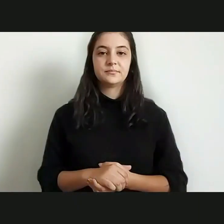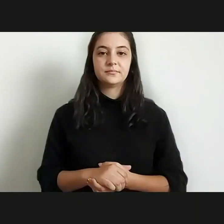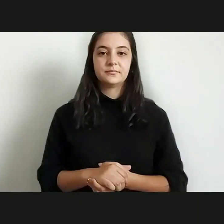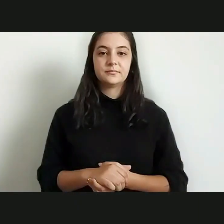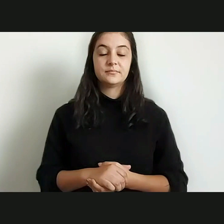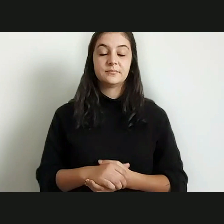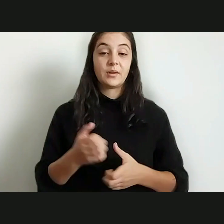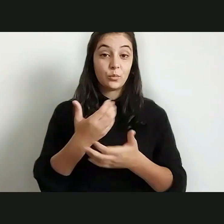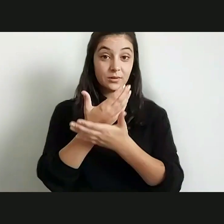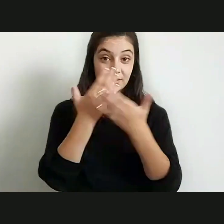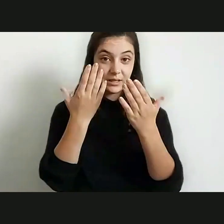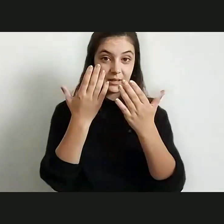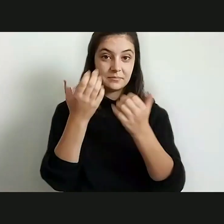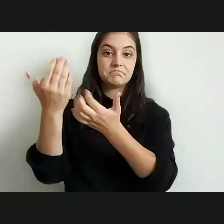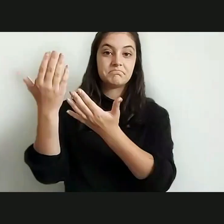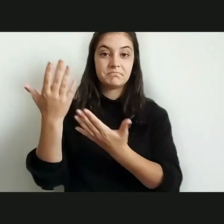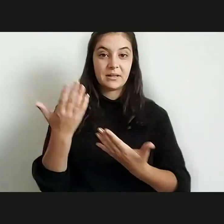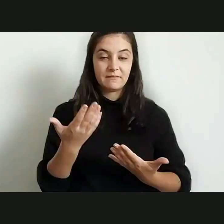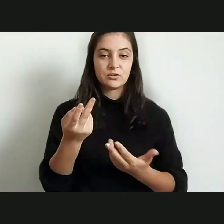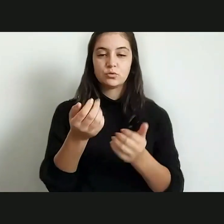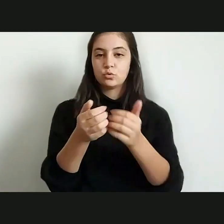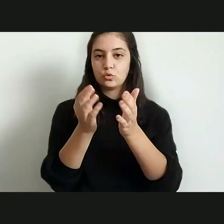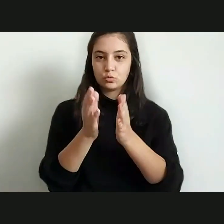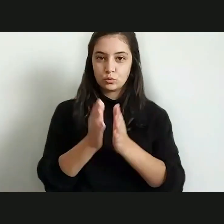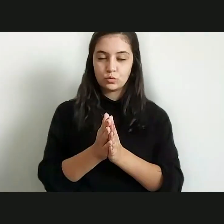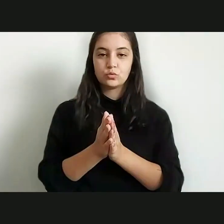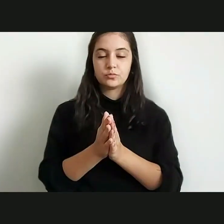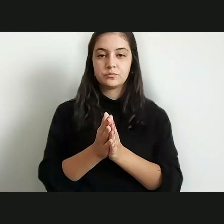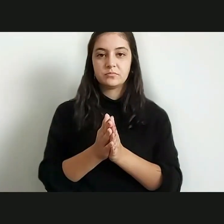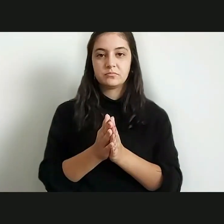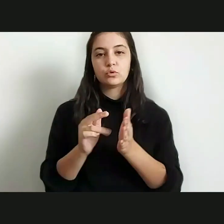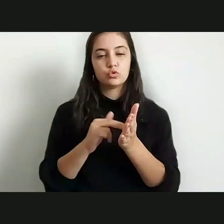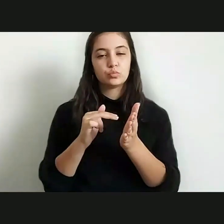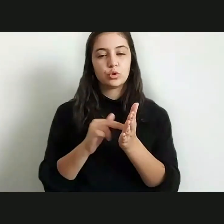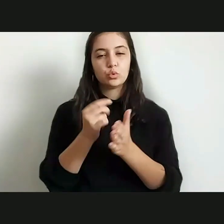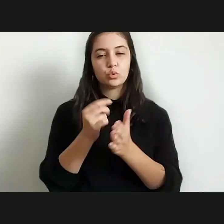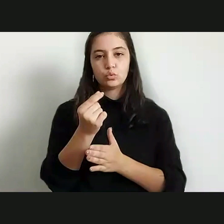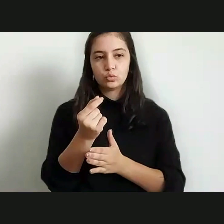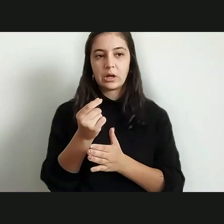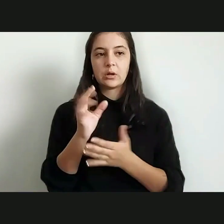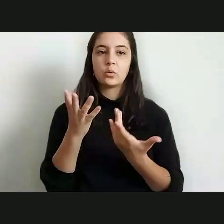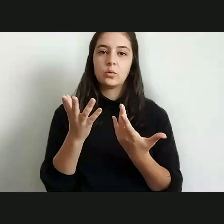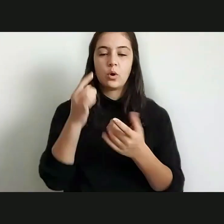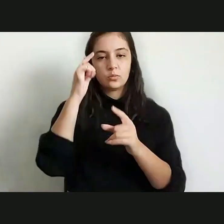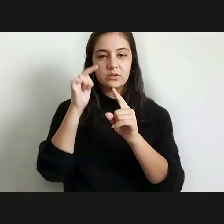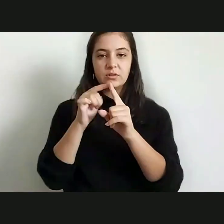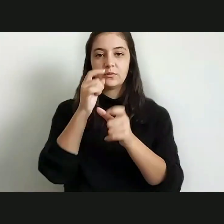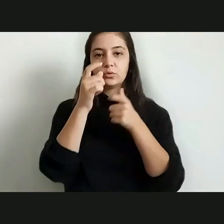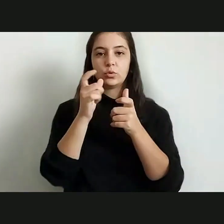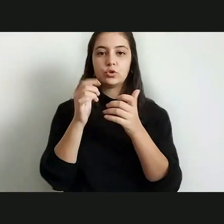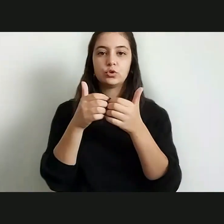Muito bom dia, sejam bem-vindos e bem-vindas. Vamos aguardar um breve momento enquanto todas as pessoas entram na